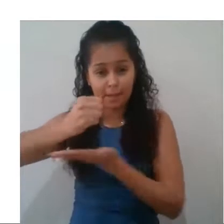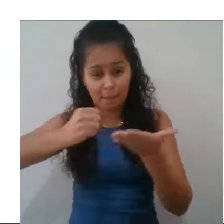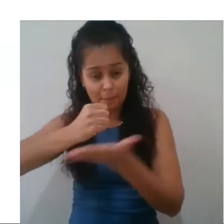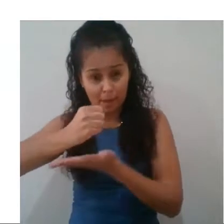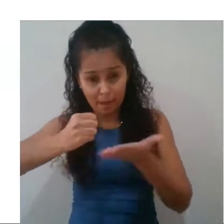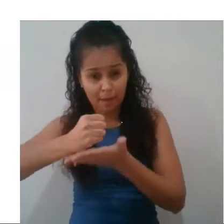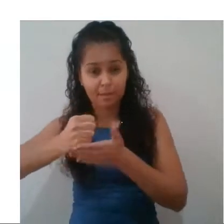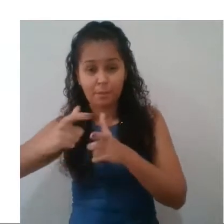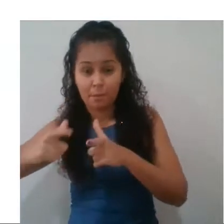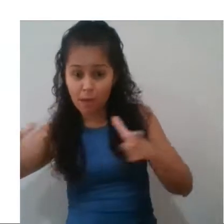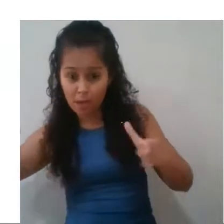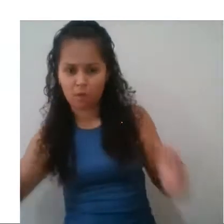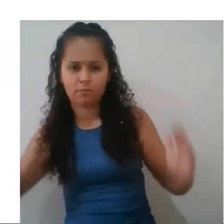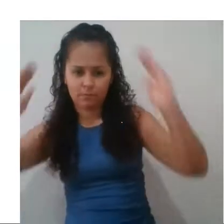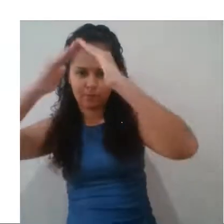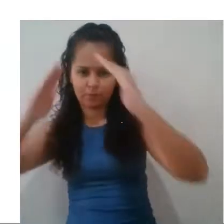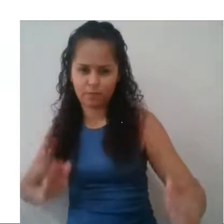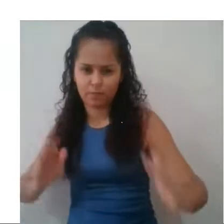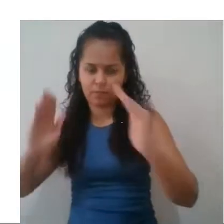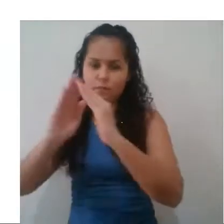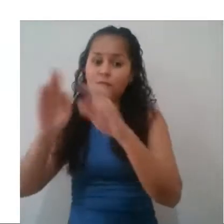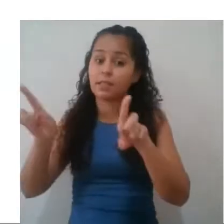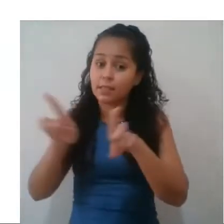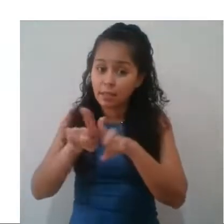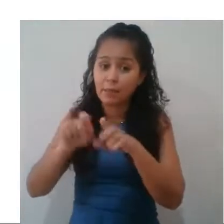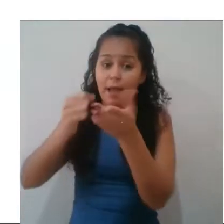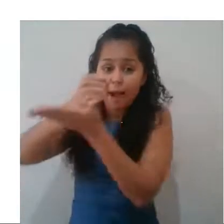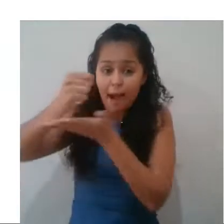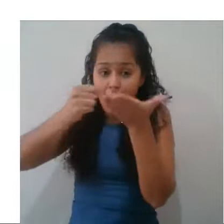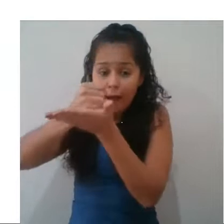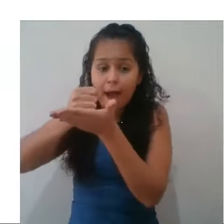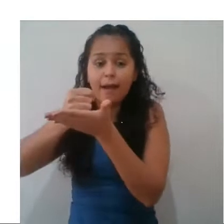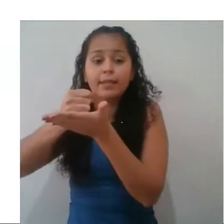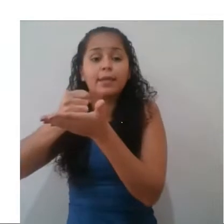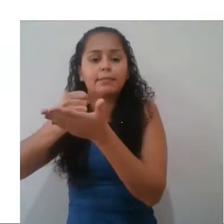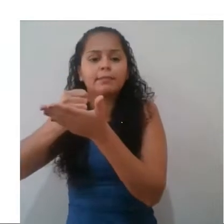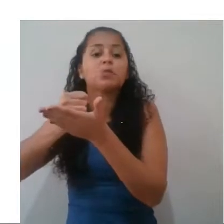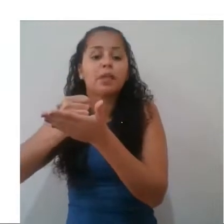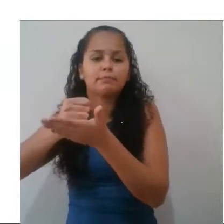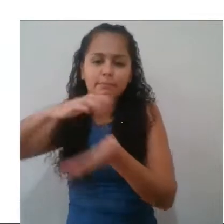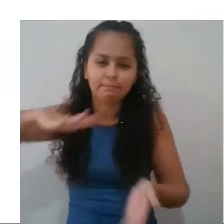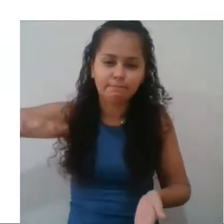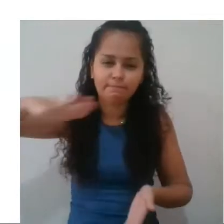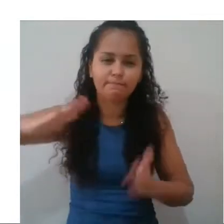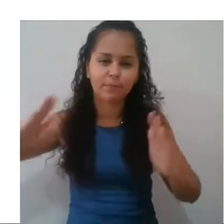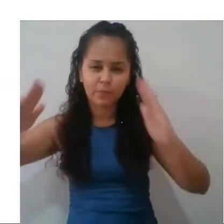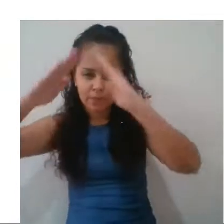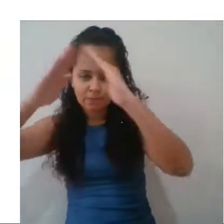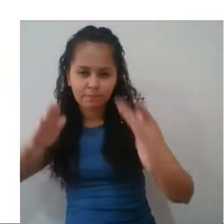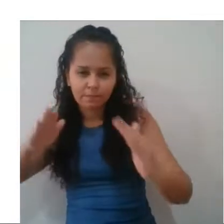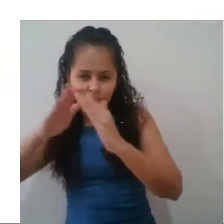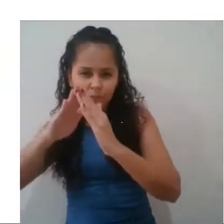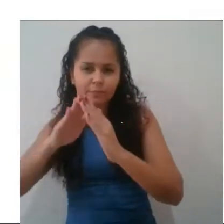e a área da base menor. Só que uma pirâmide pode possuir outras bases. Nesse